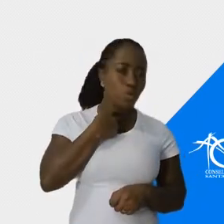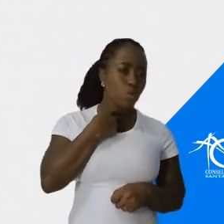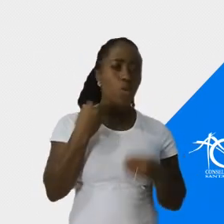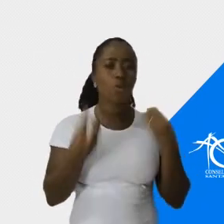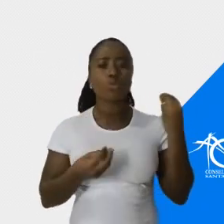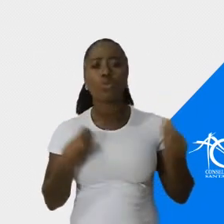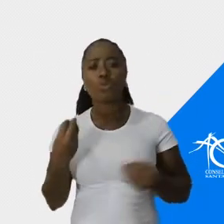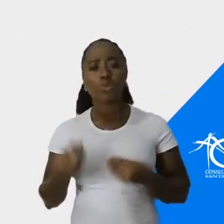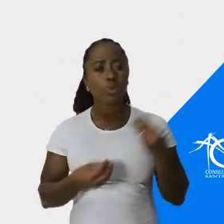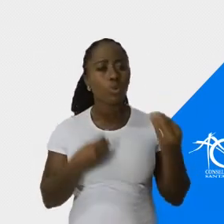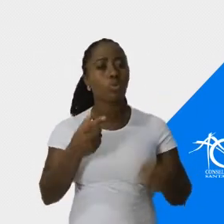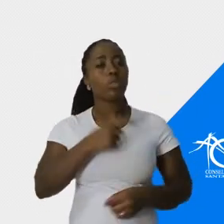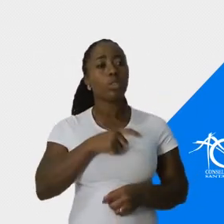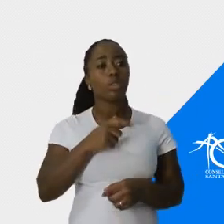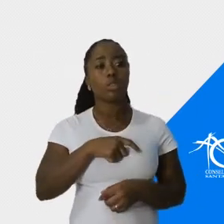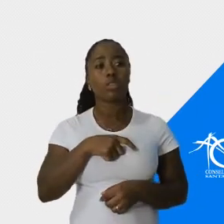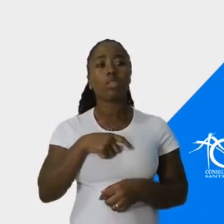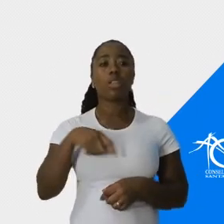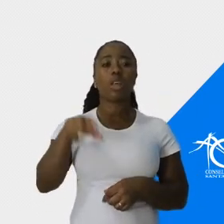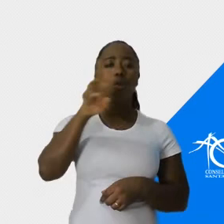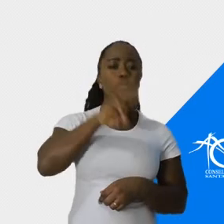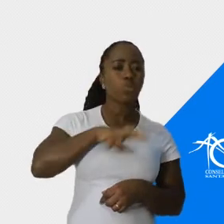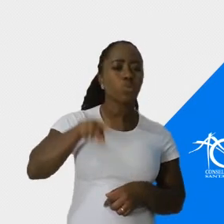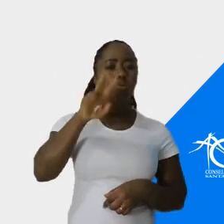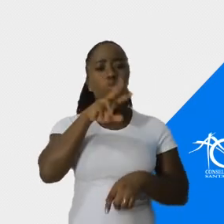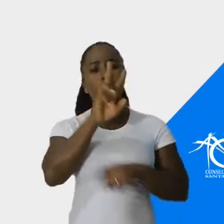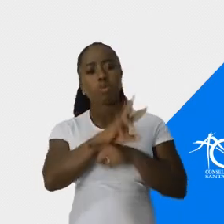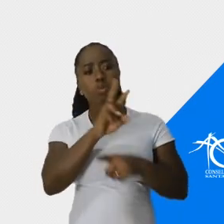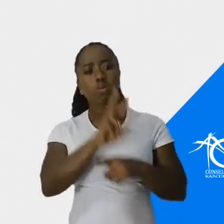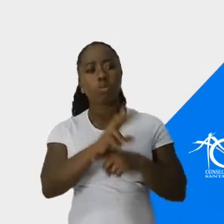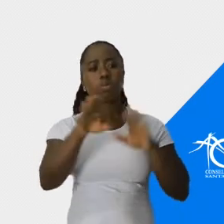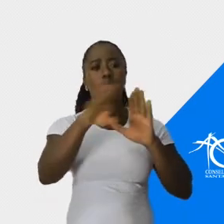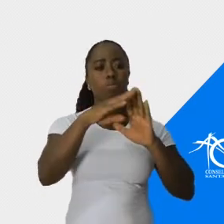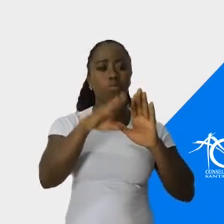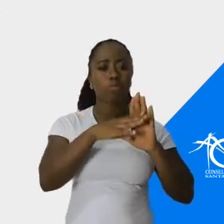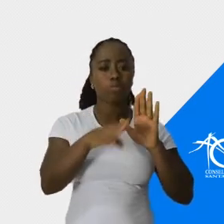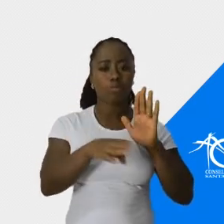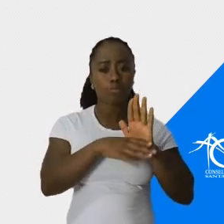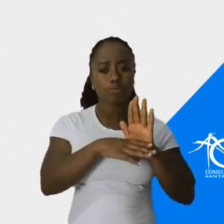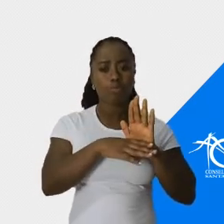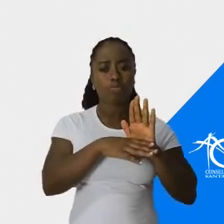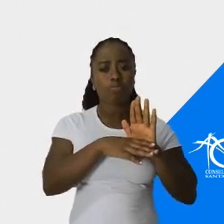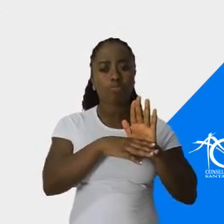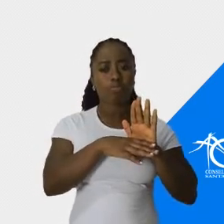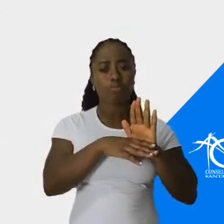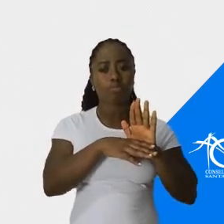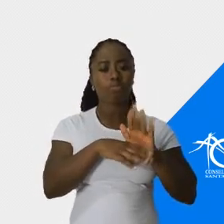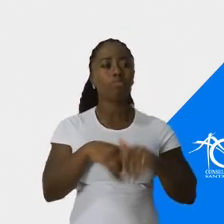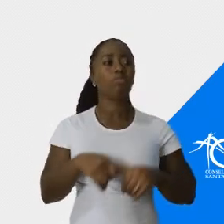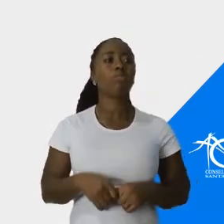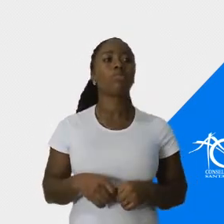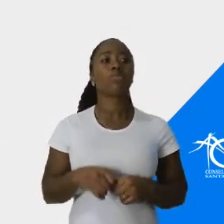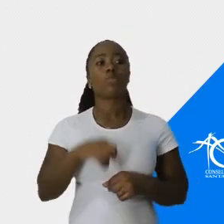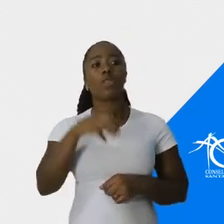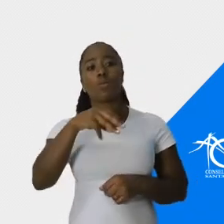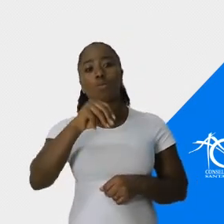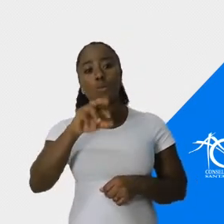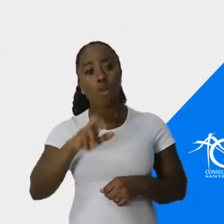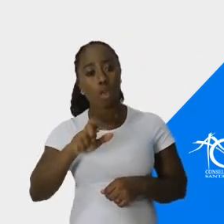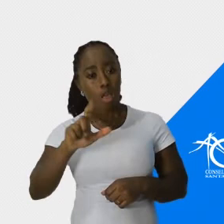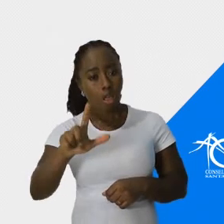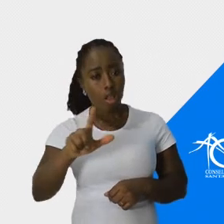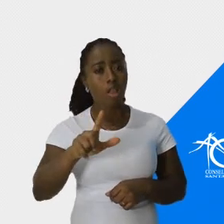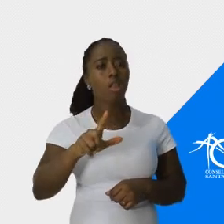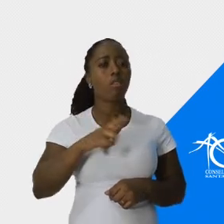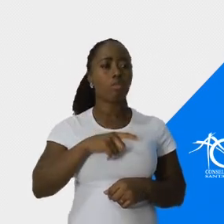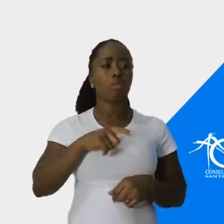tem padrões normativos, tem padrões morais. Então, portanto, o trânsito ele coloca impossibilidades e limites do que você não